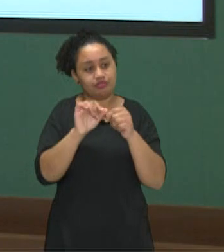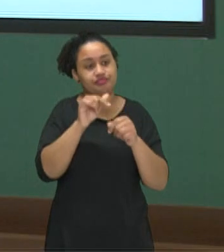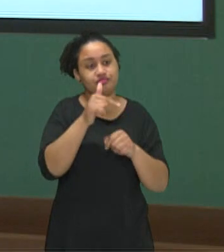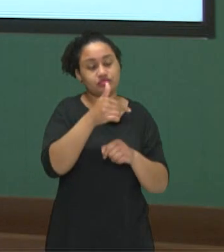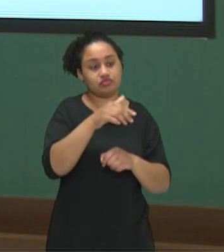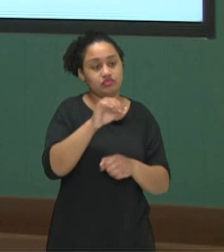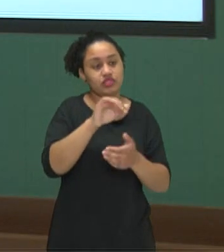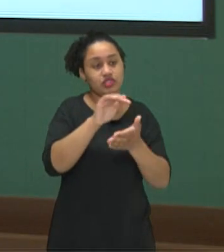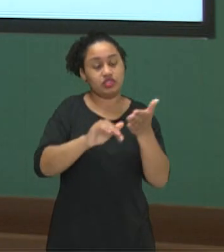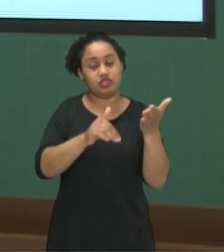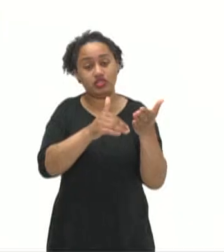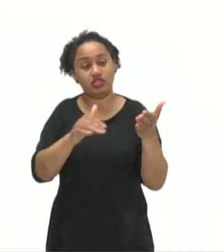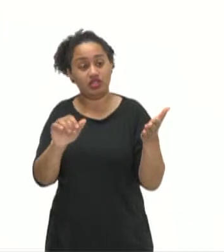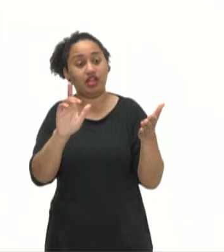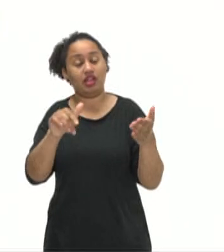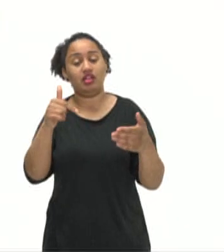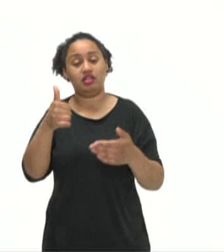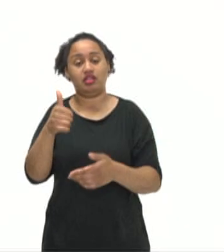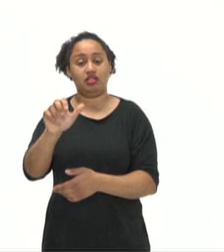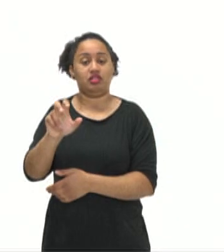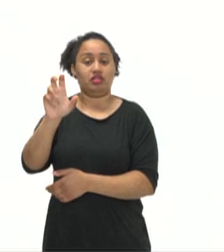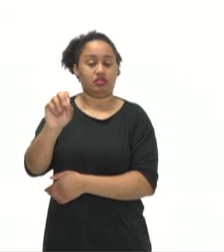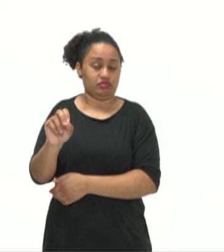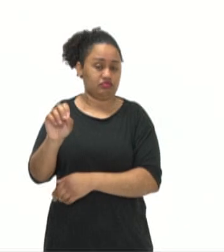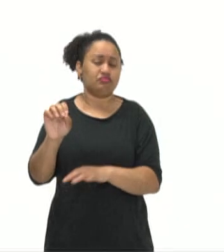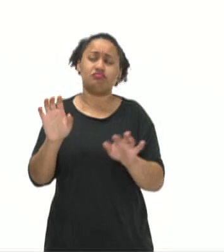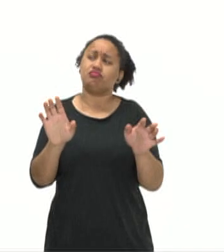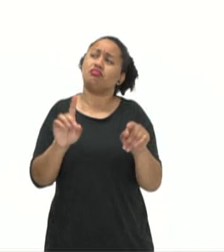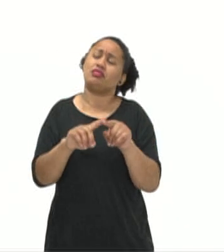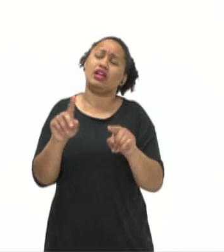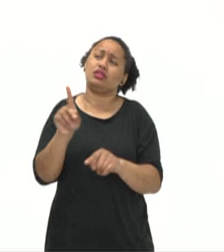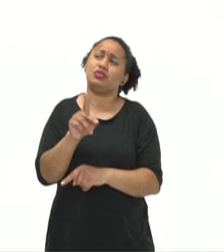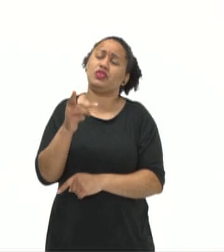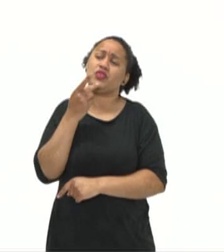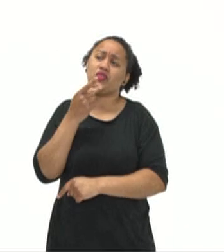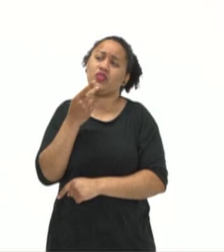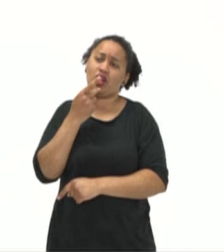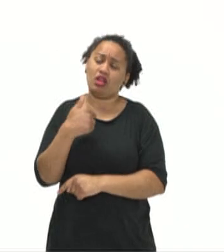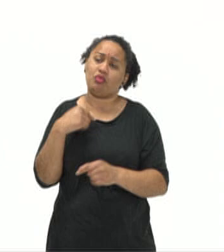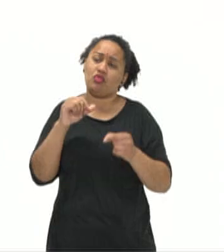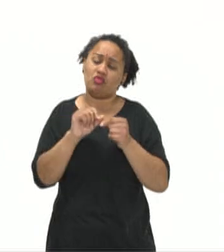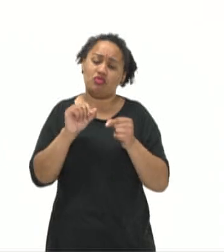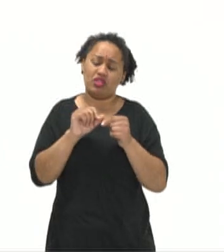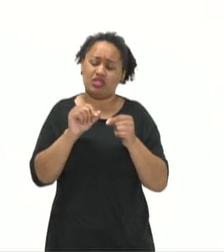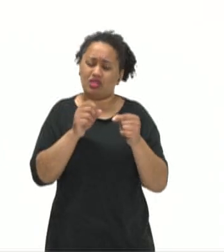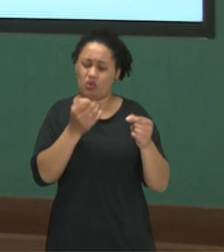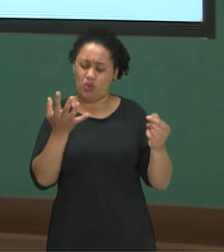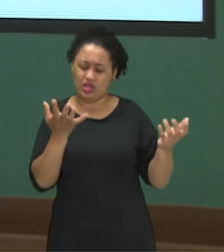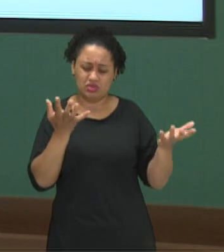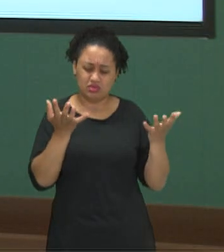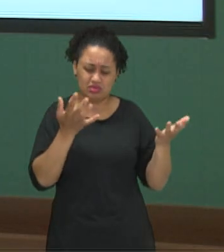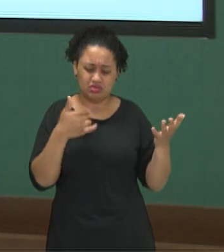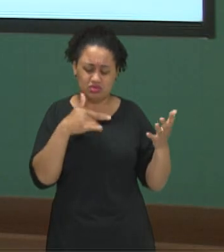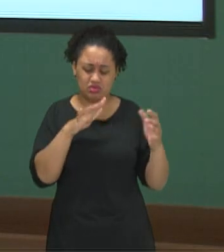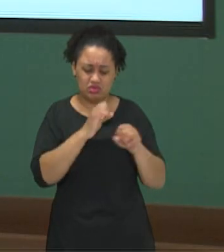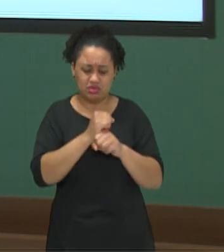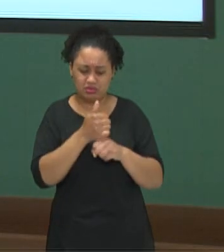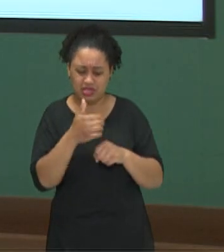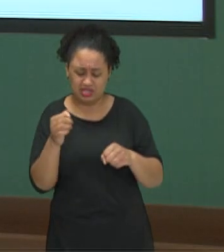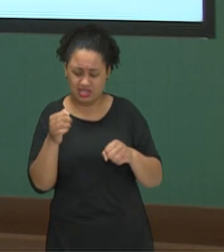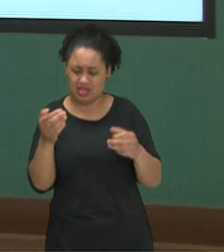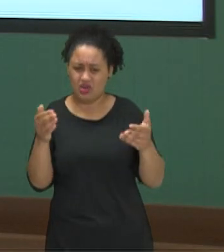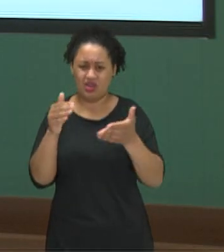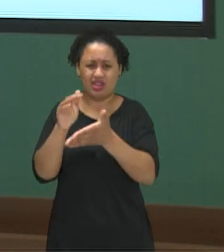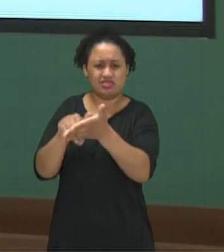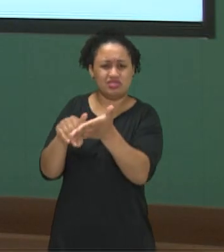250 menos 100 é igual a 150. Ah, mas a prof falou para eu fazer quanto mais 100 e agora está falando menos?